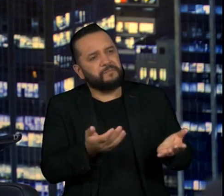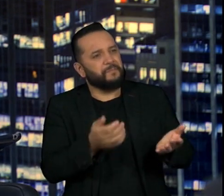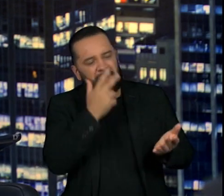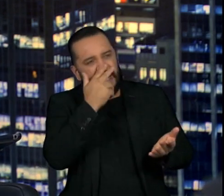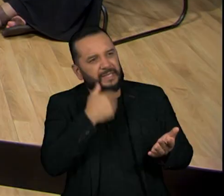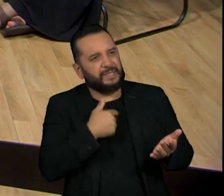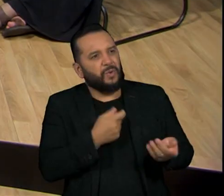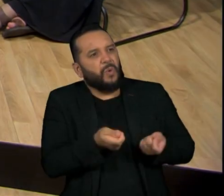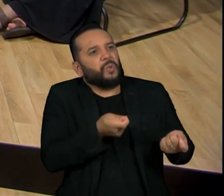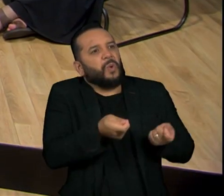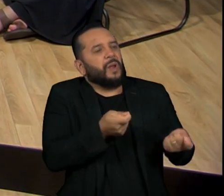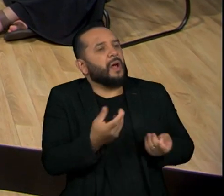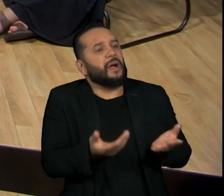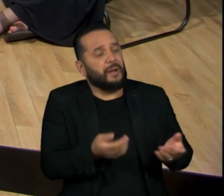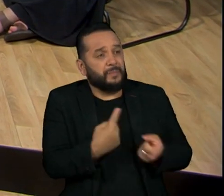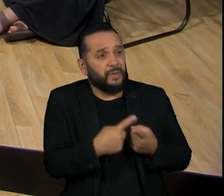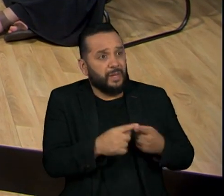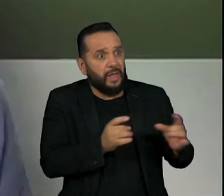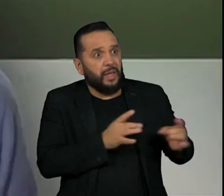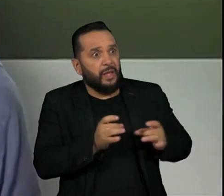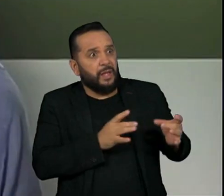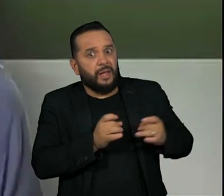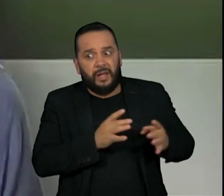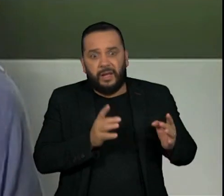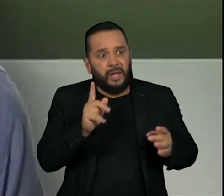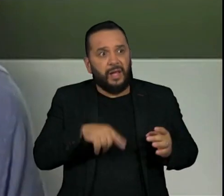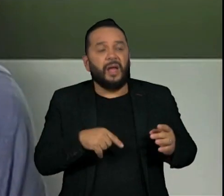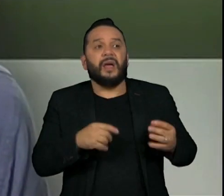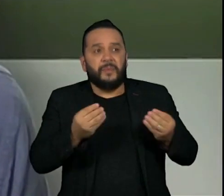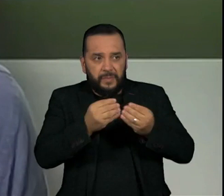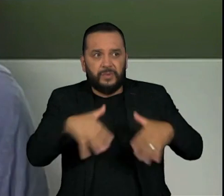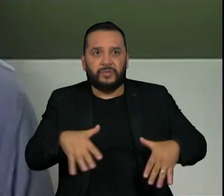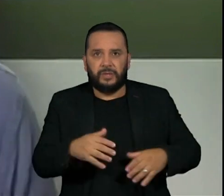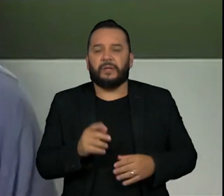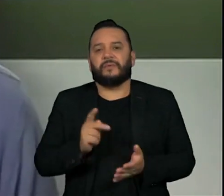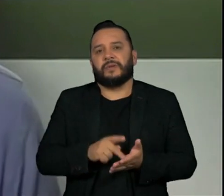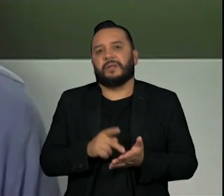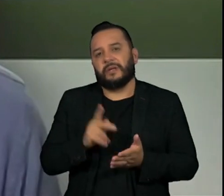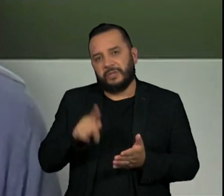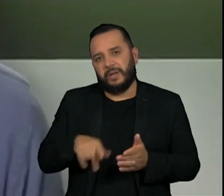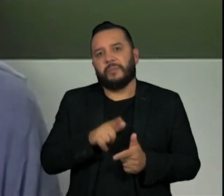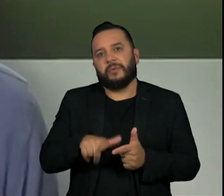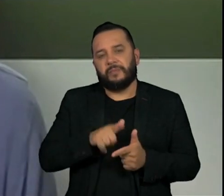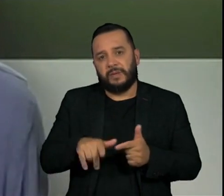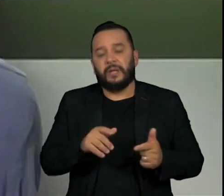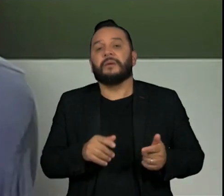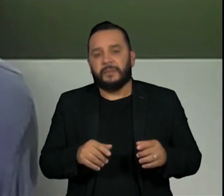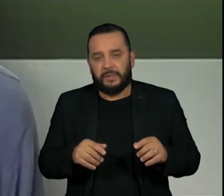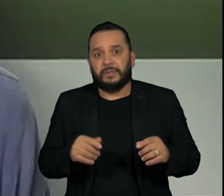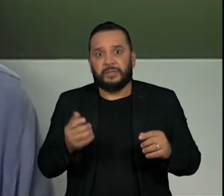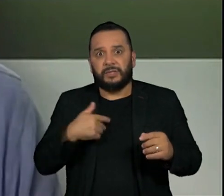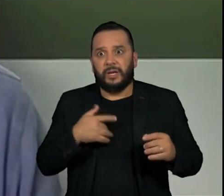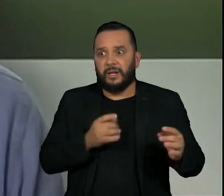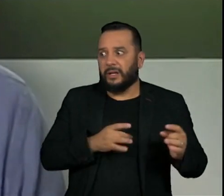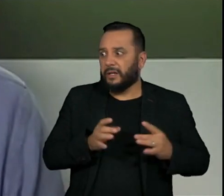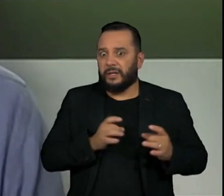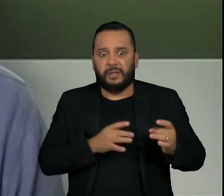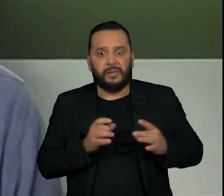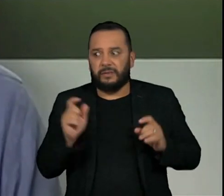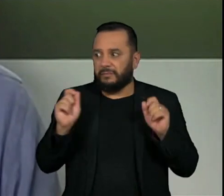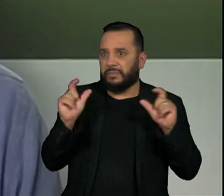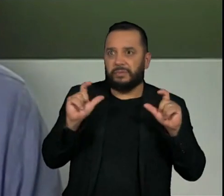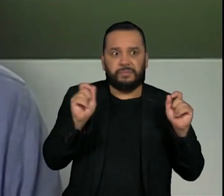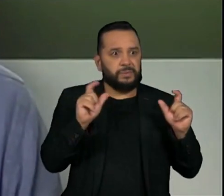parece que pode ser mais prejudicial, não é? O pânico é obviamente um problema e, no mesmo tempo, o medo, o susto que as pessoas estão